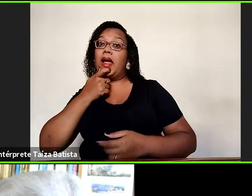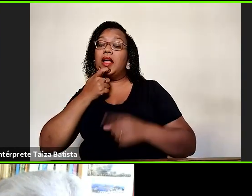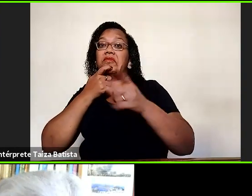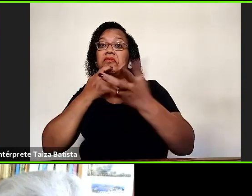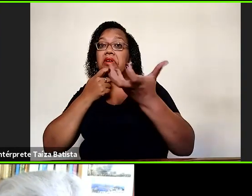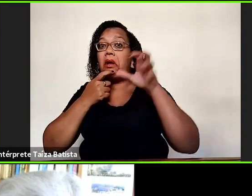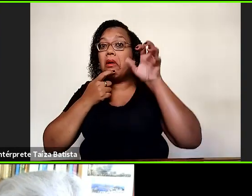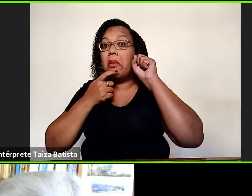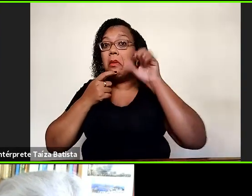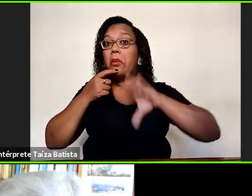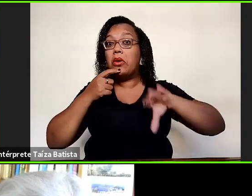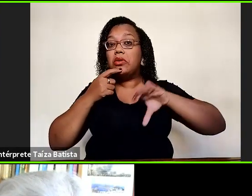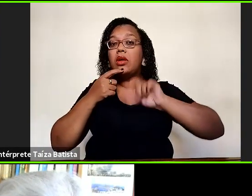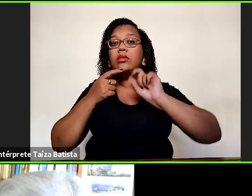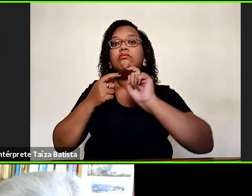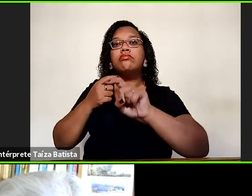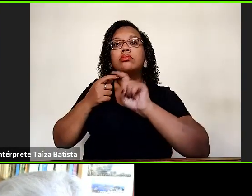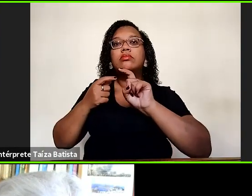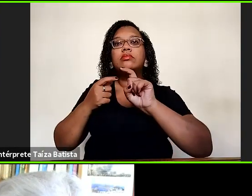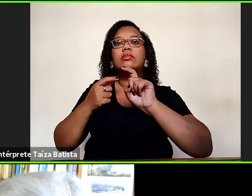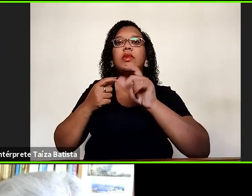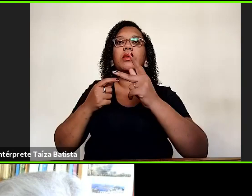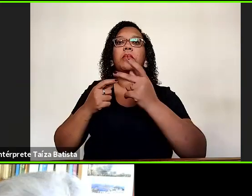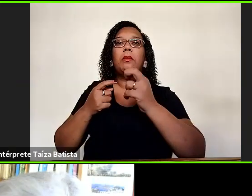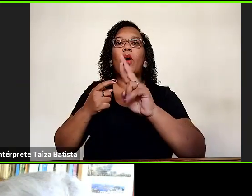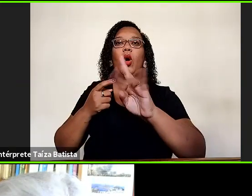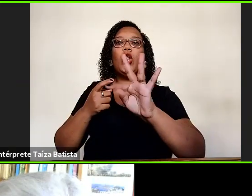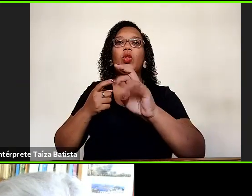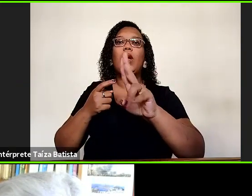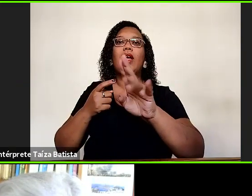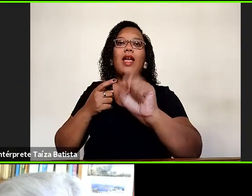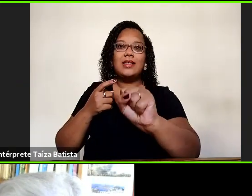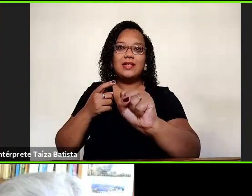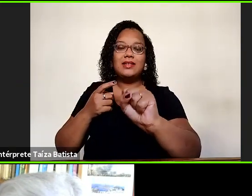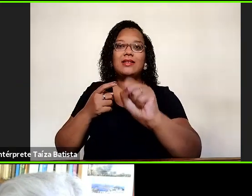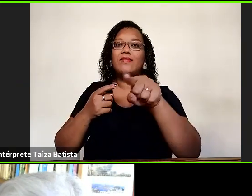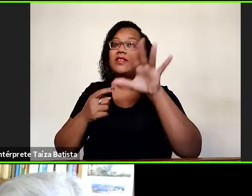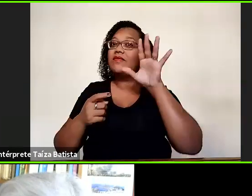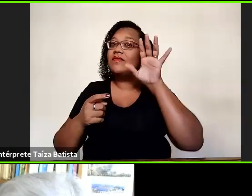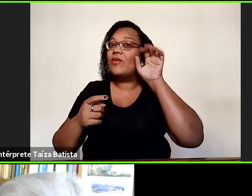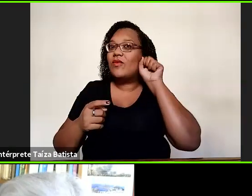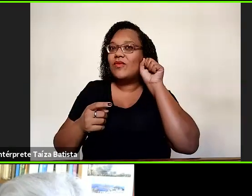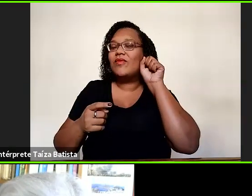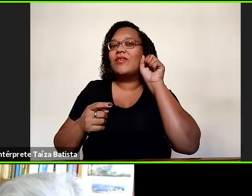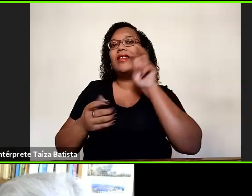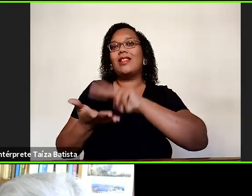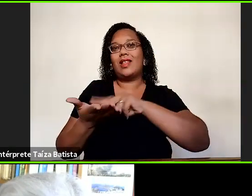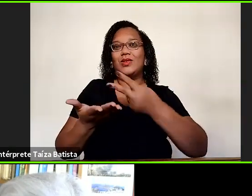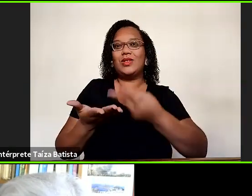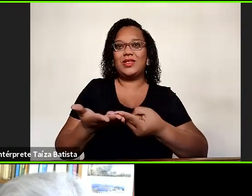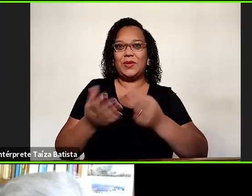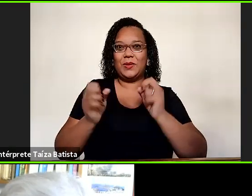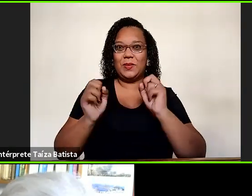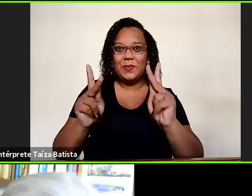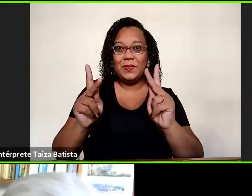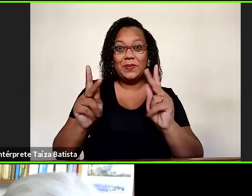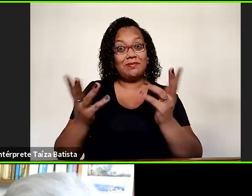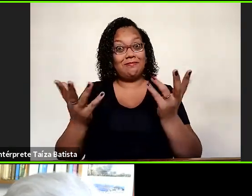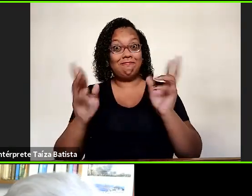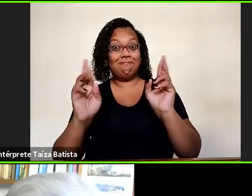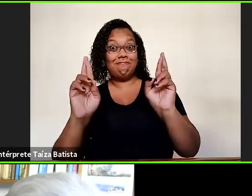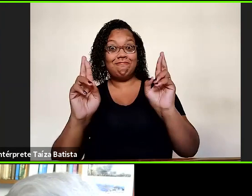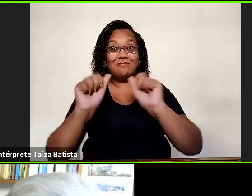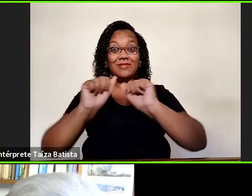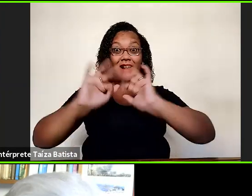português, você clica na língua português e você vai ouvir a tradução, ok? Espero que tenha ficado claro. Qualquer